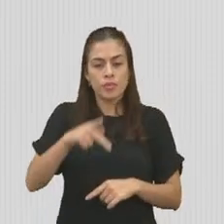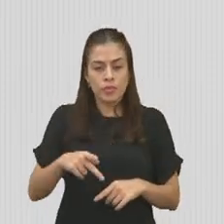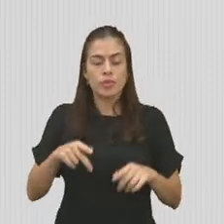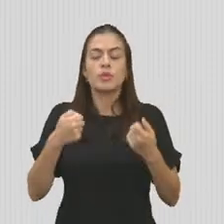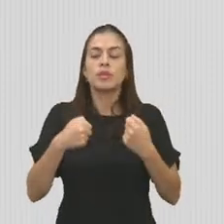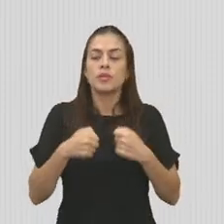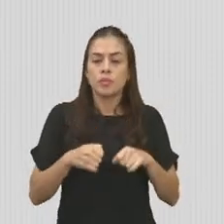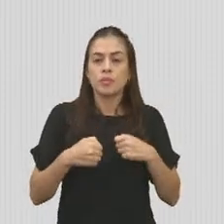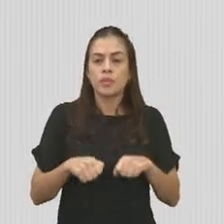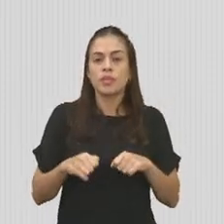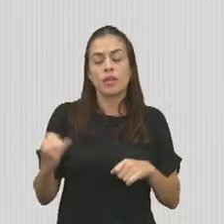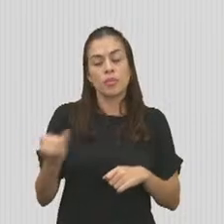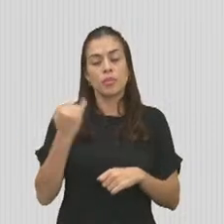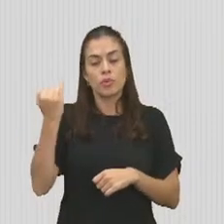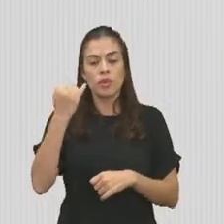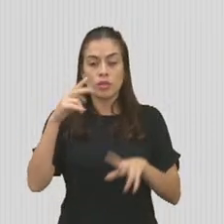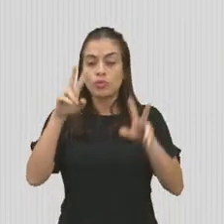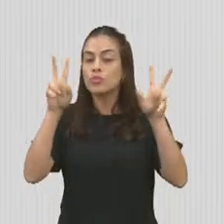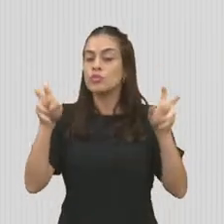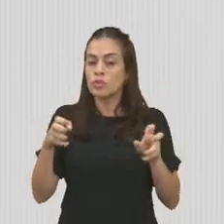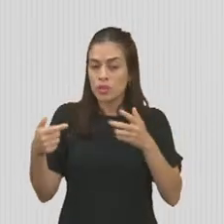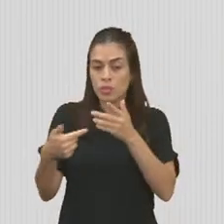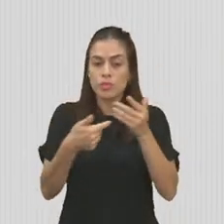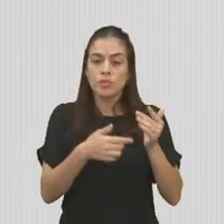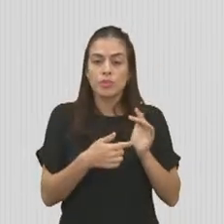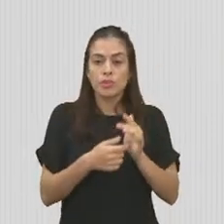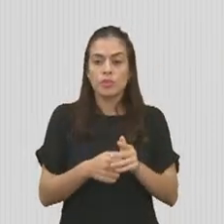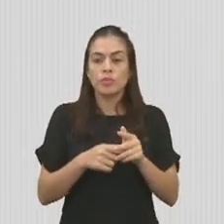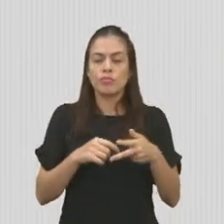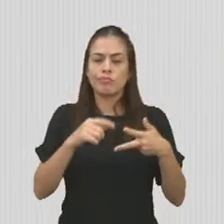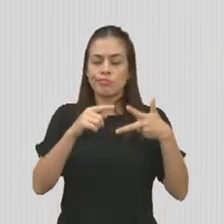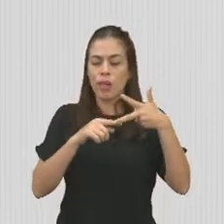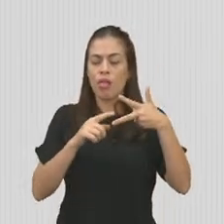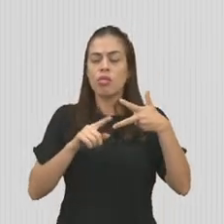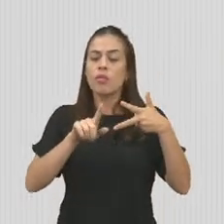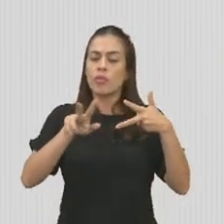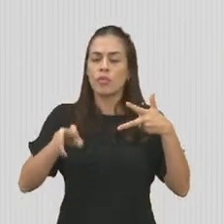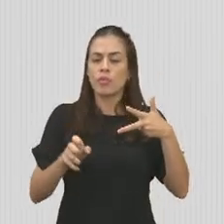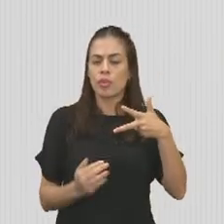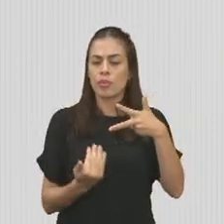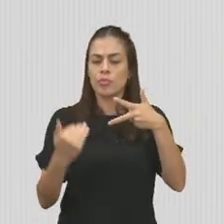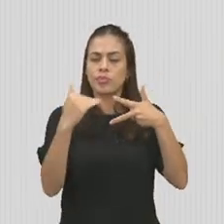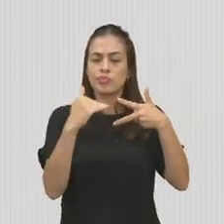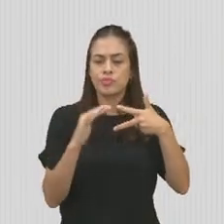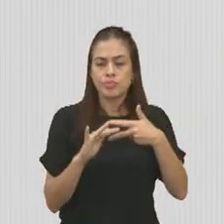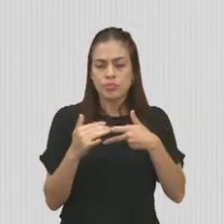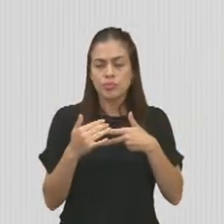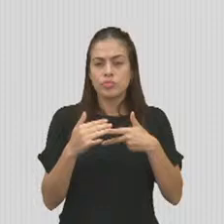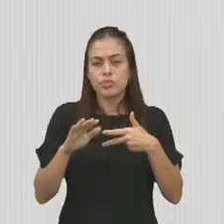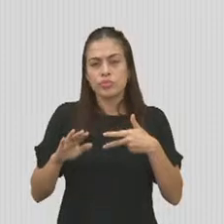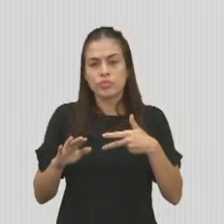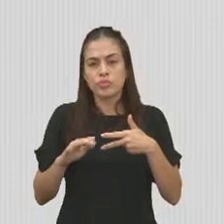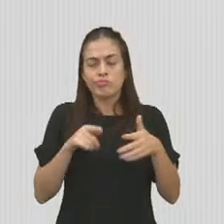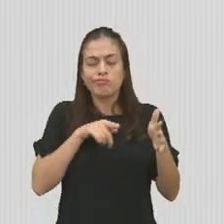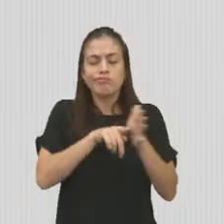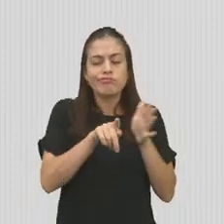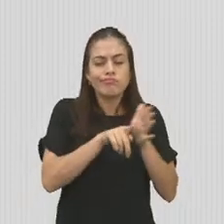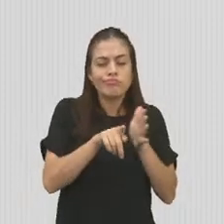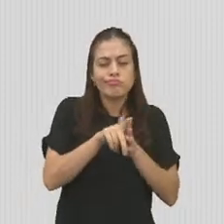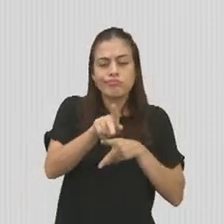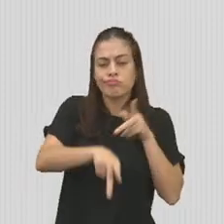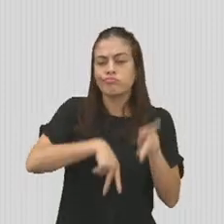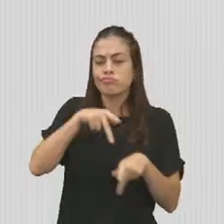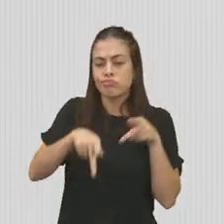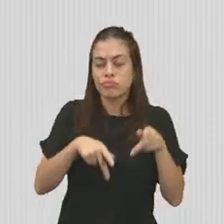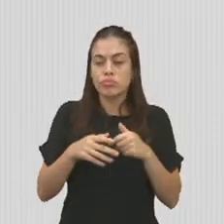atente a esse tema, como vocês podem ver, só atrás de zeladoria e mobilidade urbana aqui em Jacareí como um dos temas mais questionados aí pela